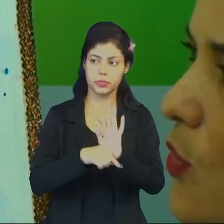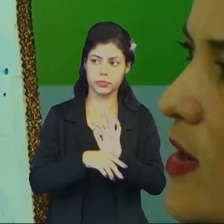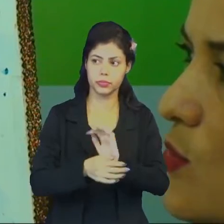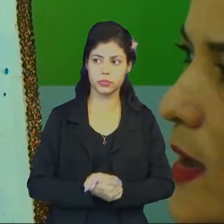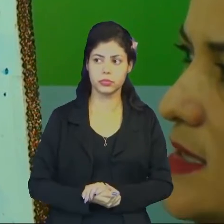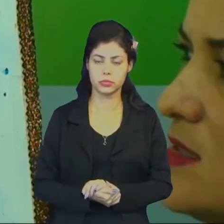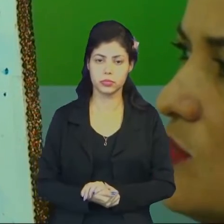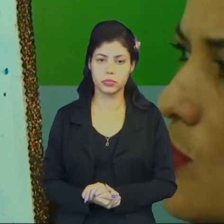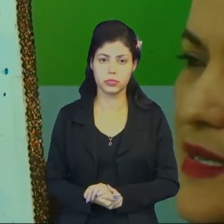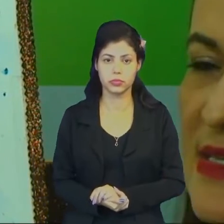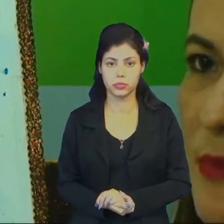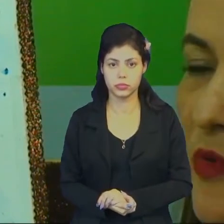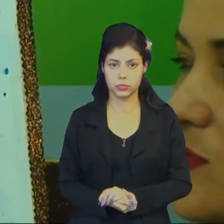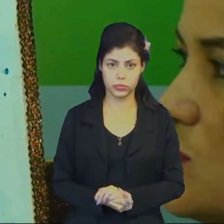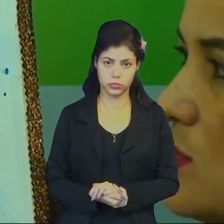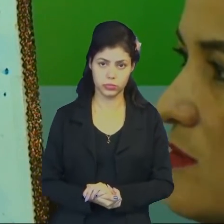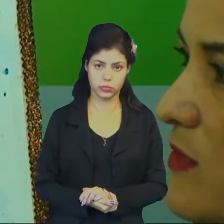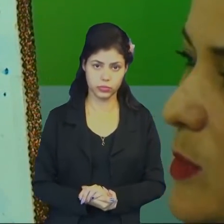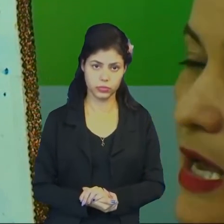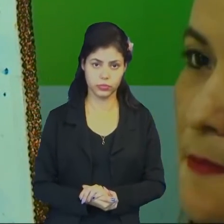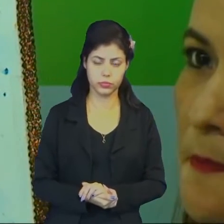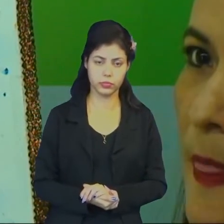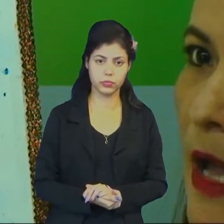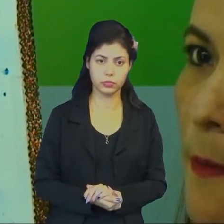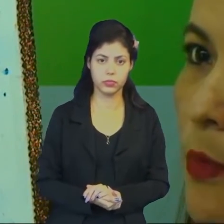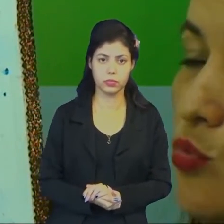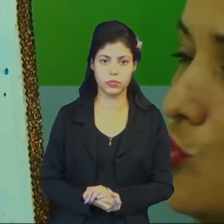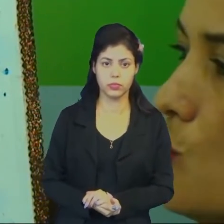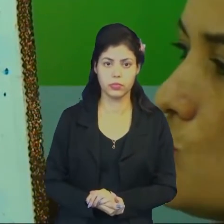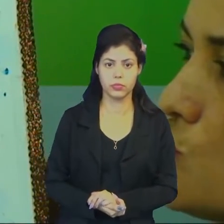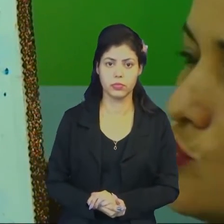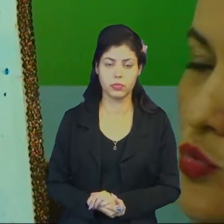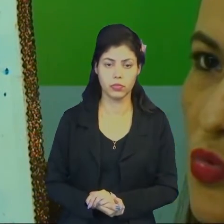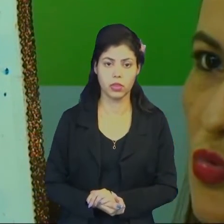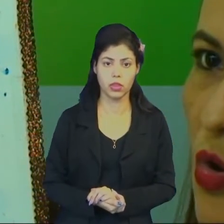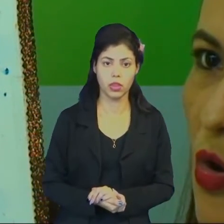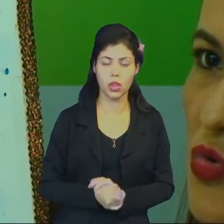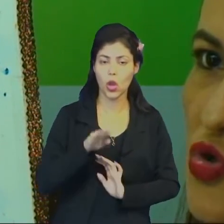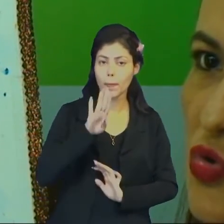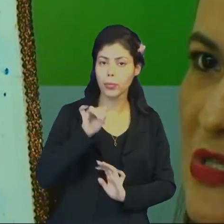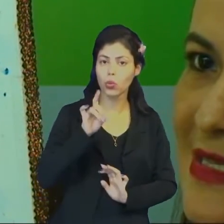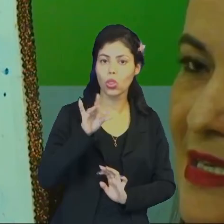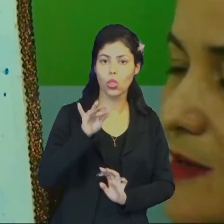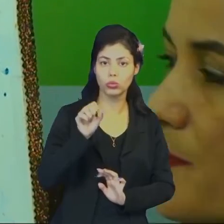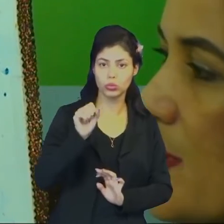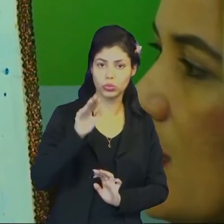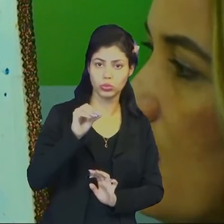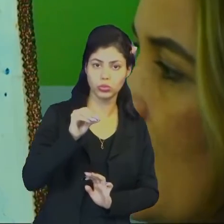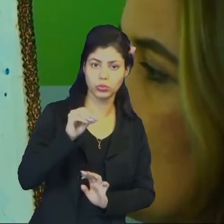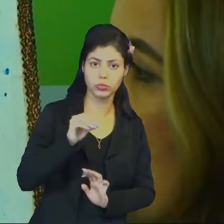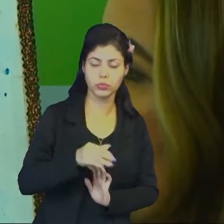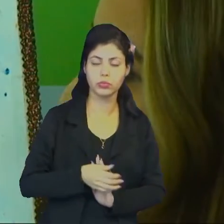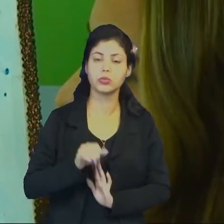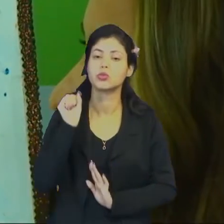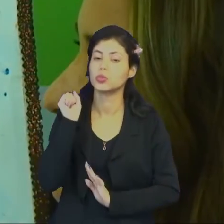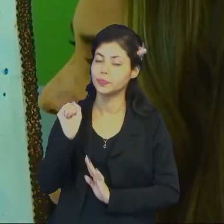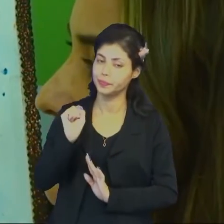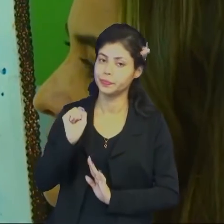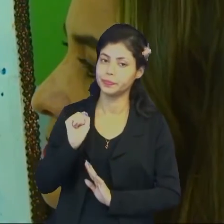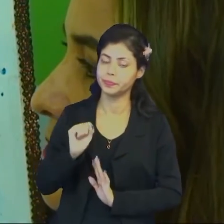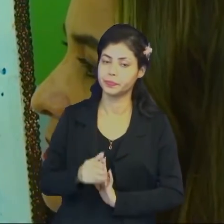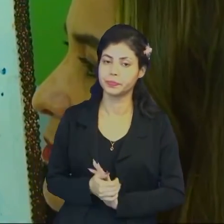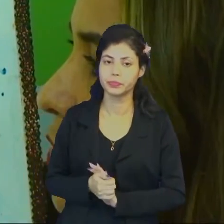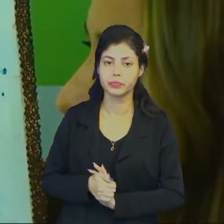apresentadas. Ou é com S ou é Z, professora? Vamos lá? Bondoso, ó o som de Z, mas é